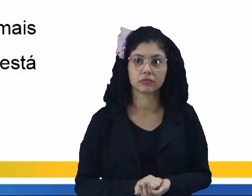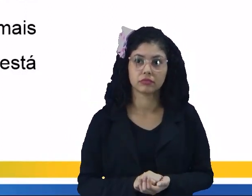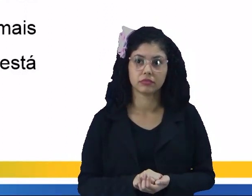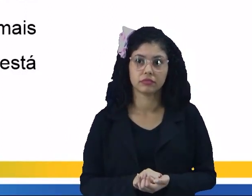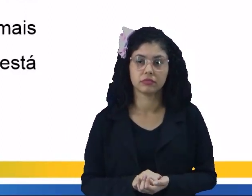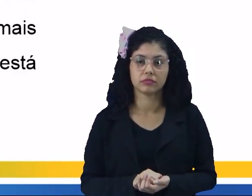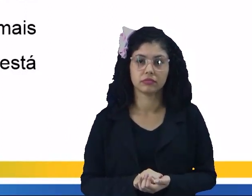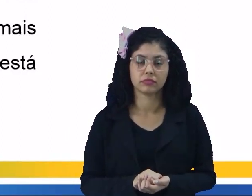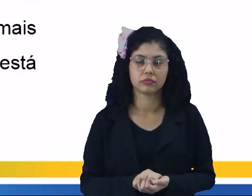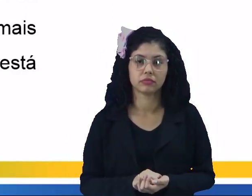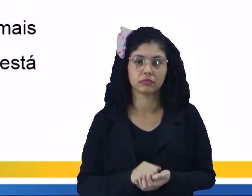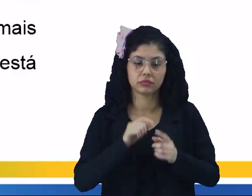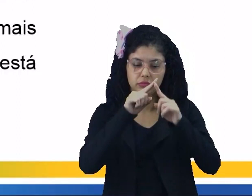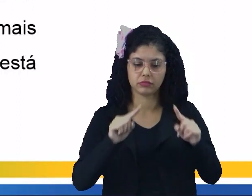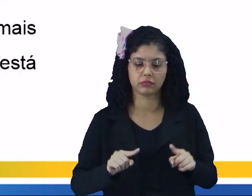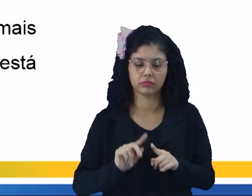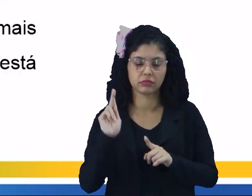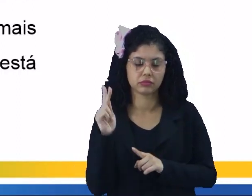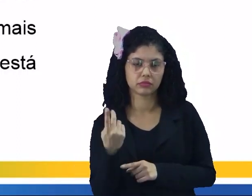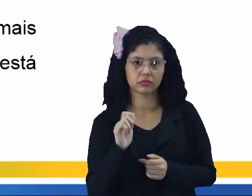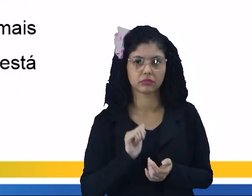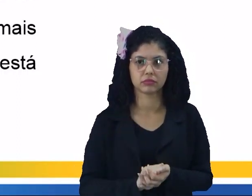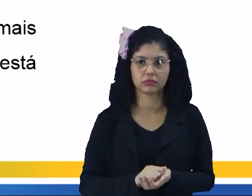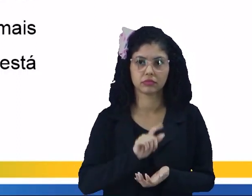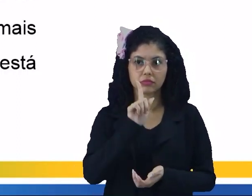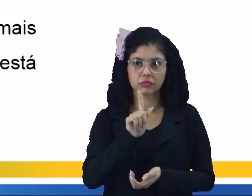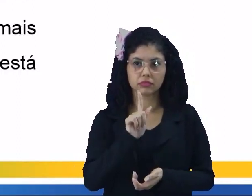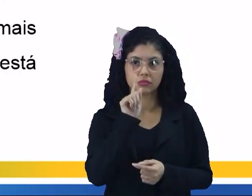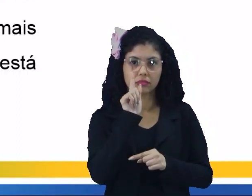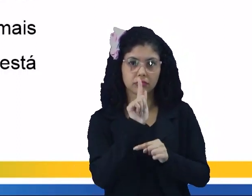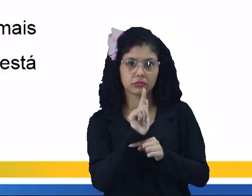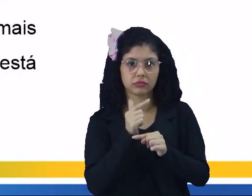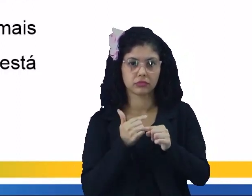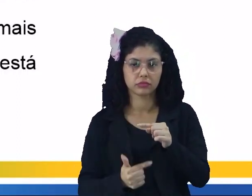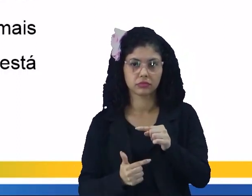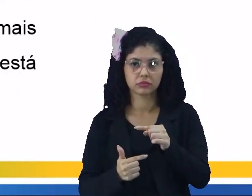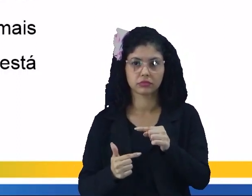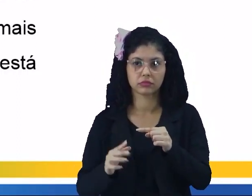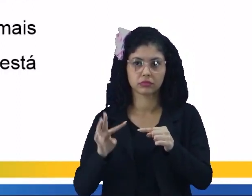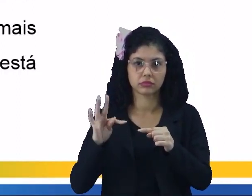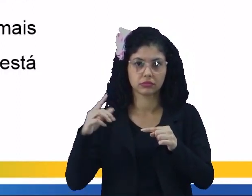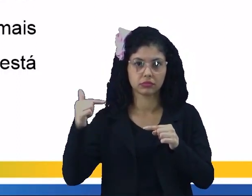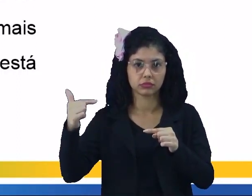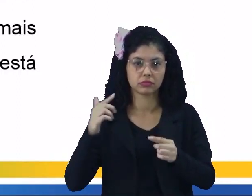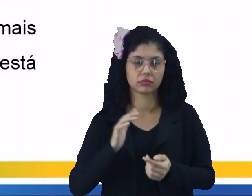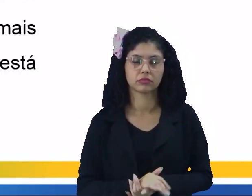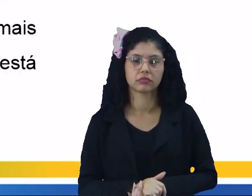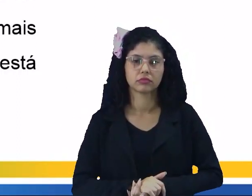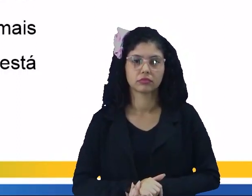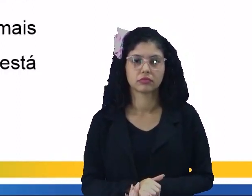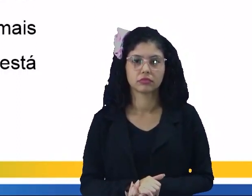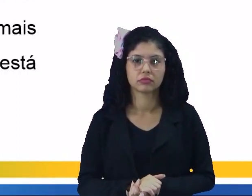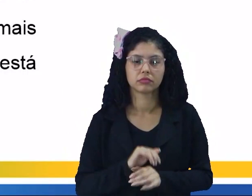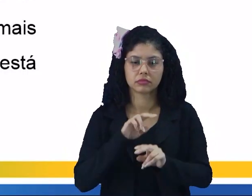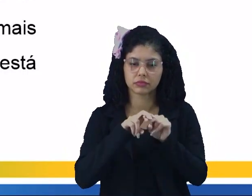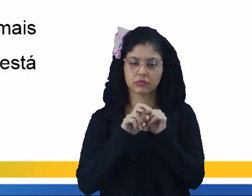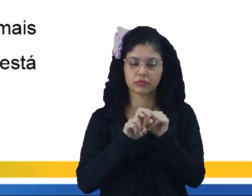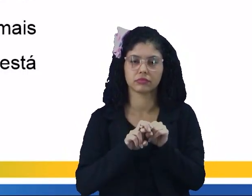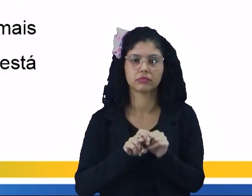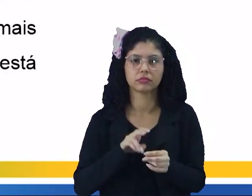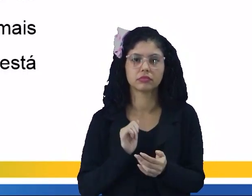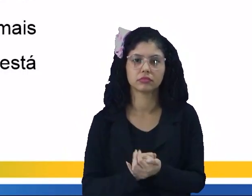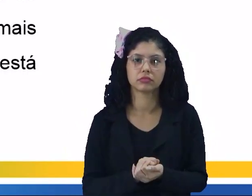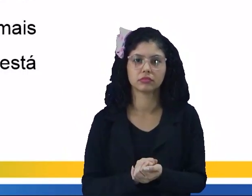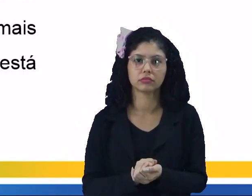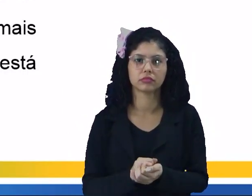ó, o ΔH é igual a G dividido para 2 e o tempo está ao quadrado. Por isso que